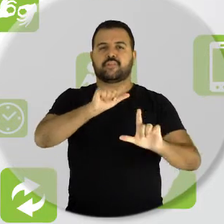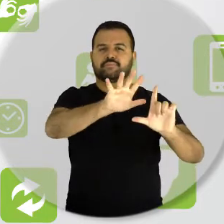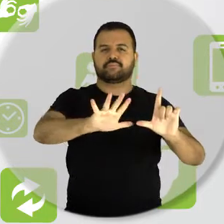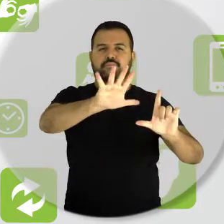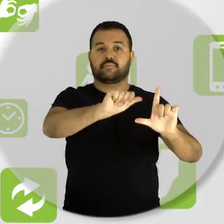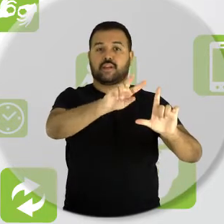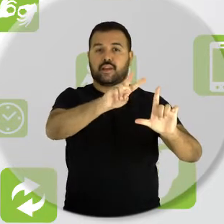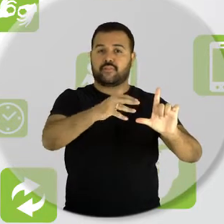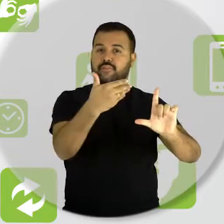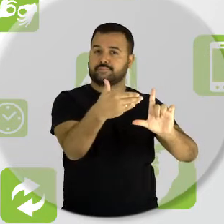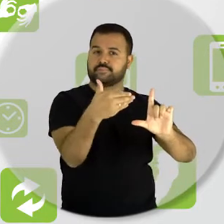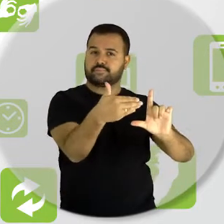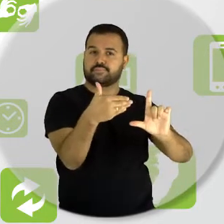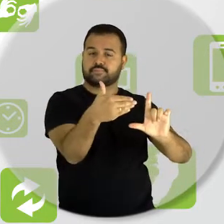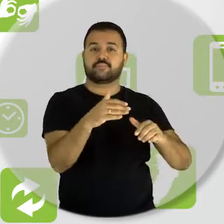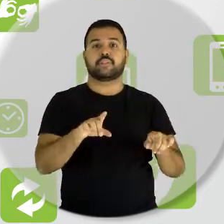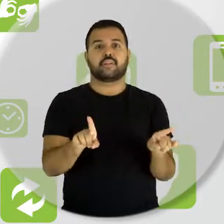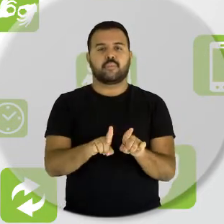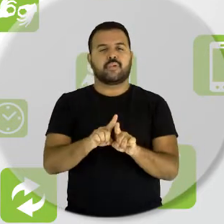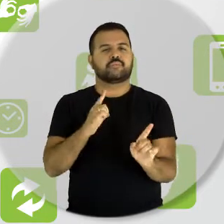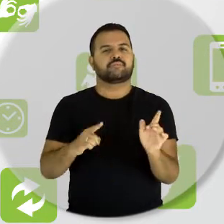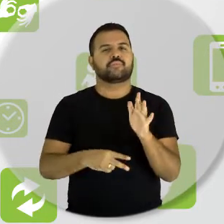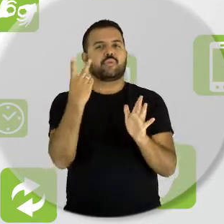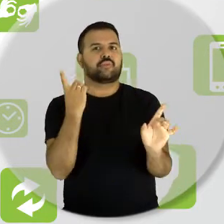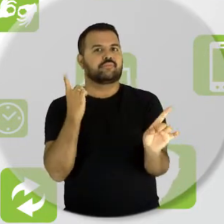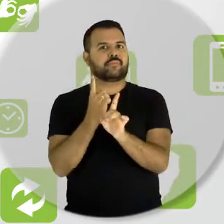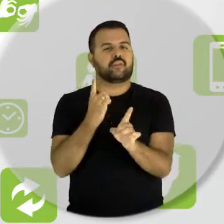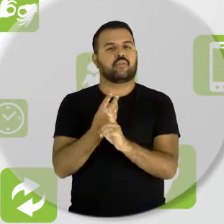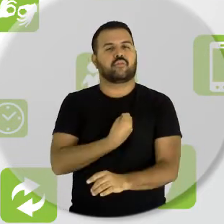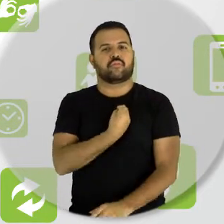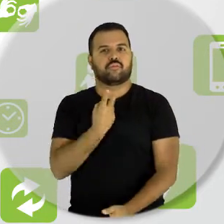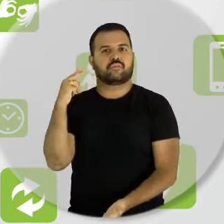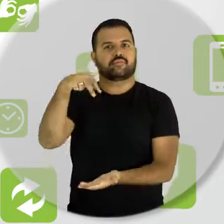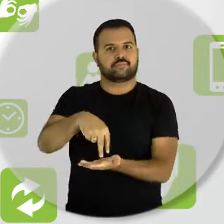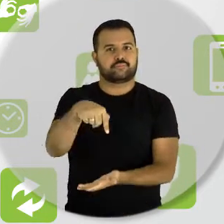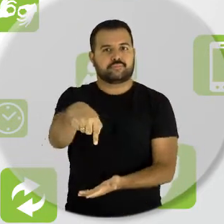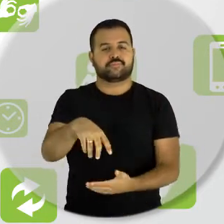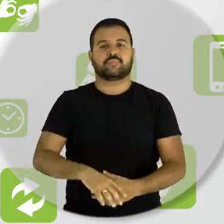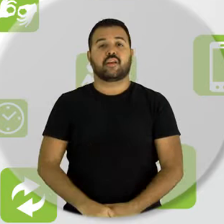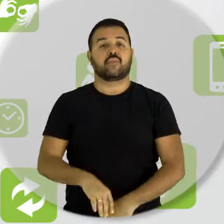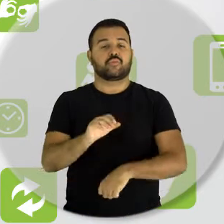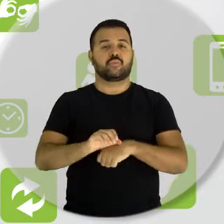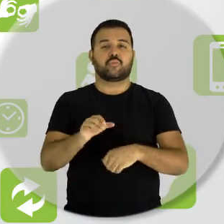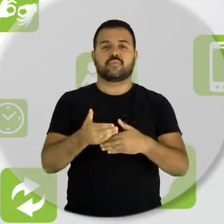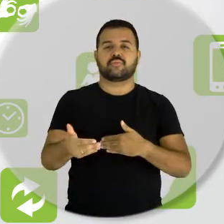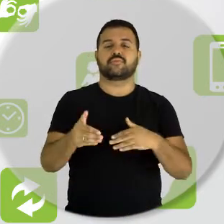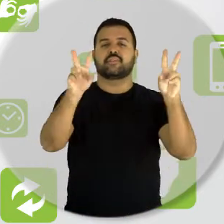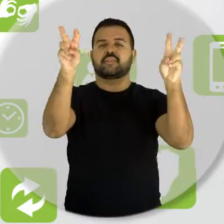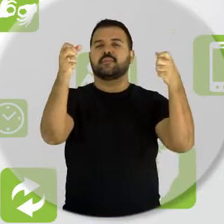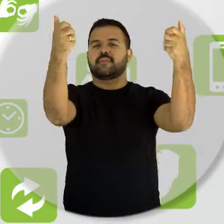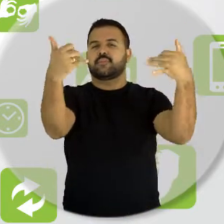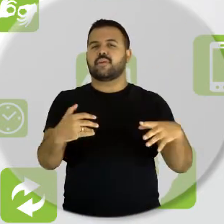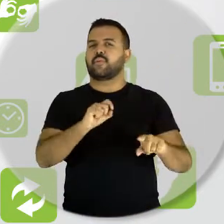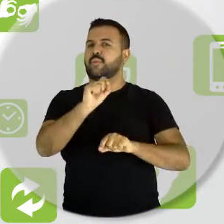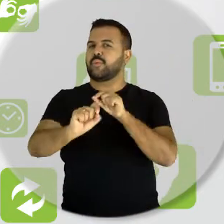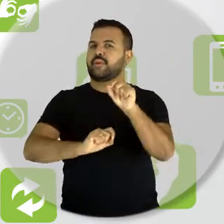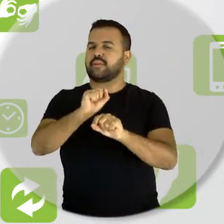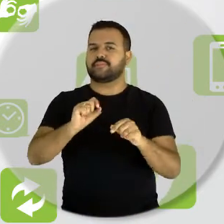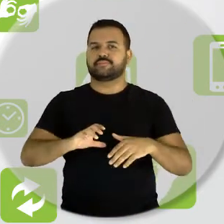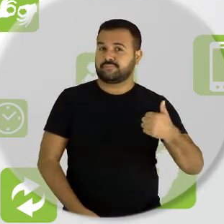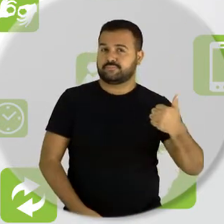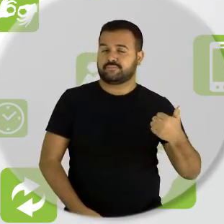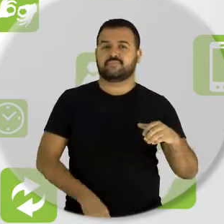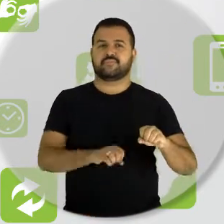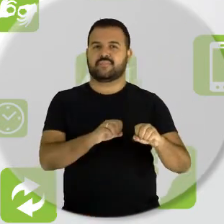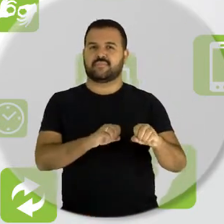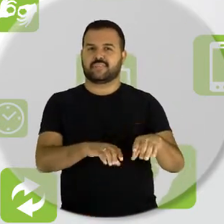aprendizagem, AVA. Em nossas discussões abordaremos fundamentos da educação especial, desenvolvimento humano e